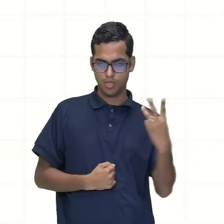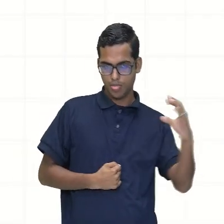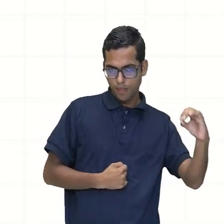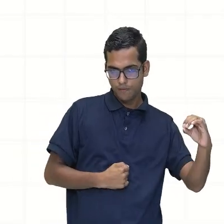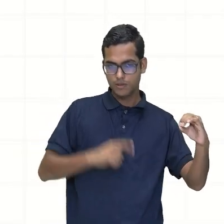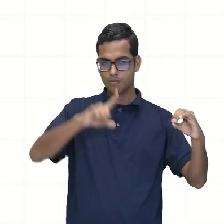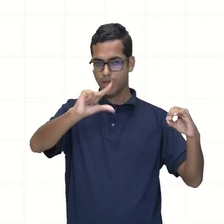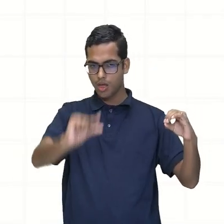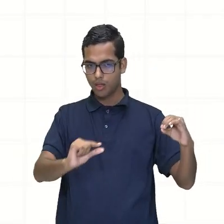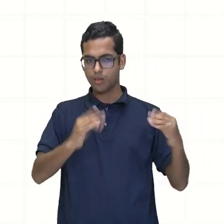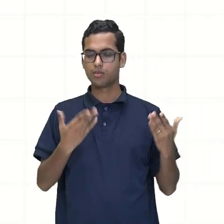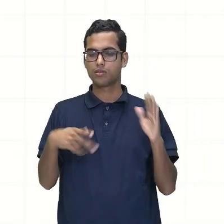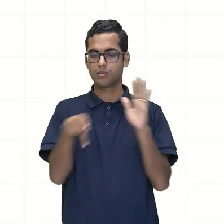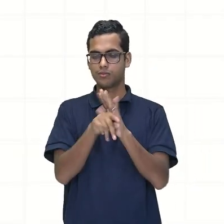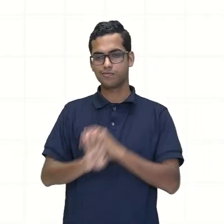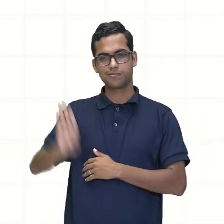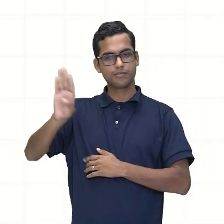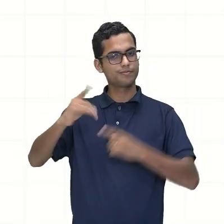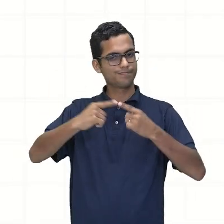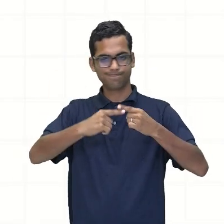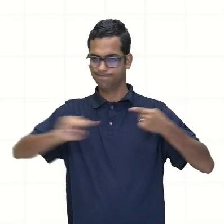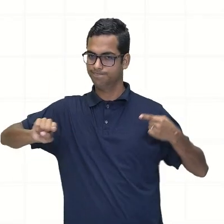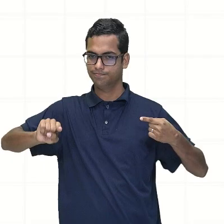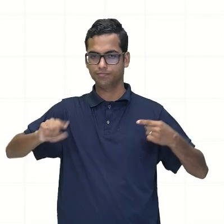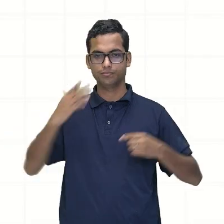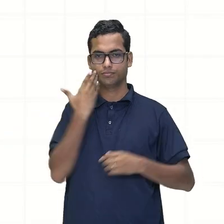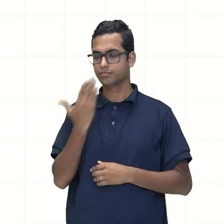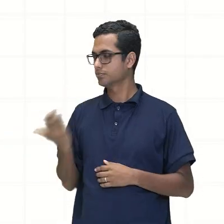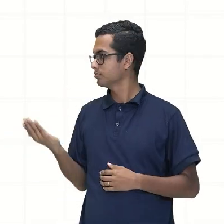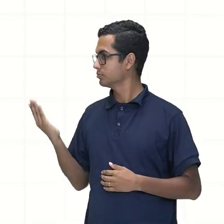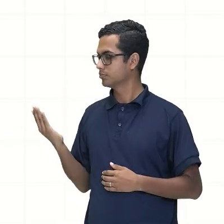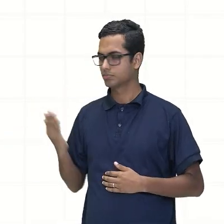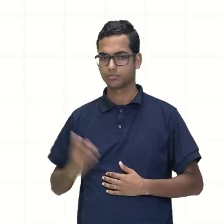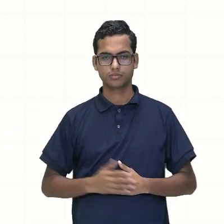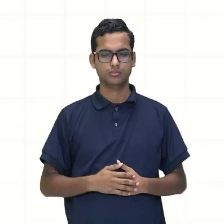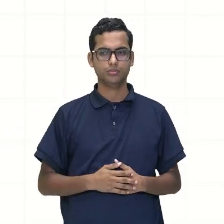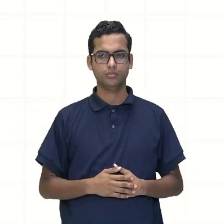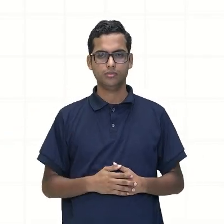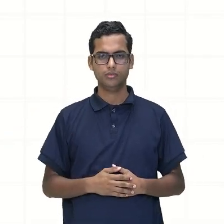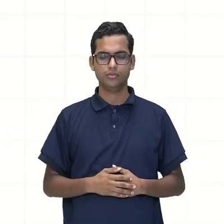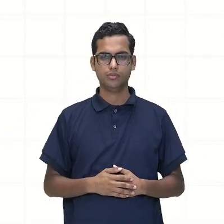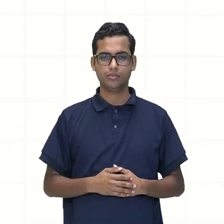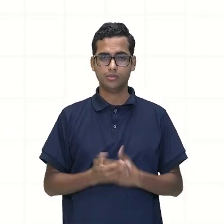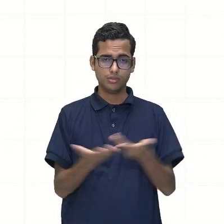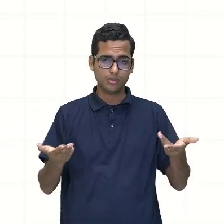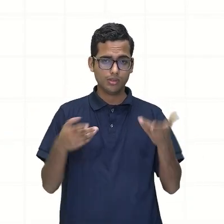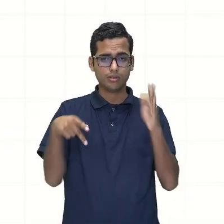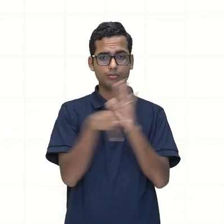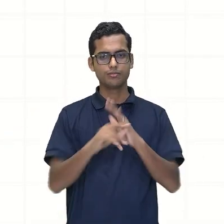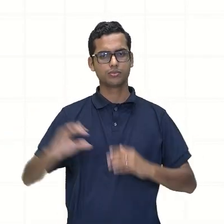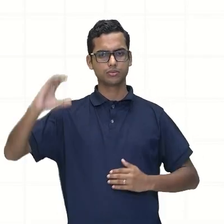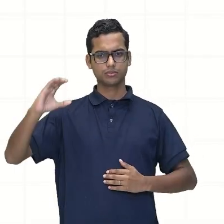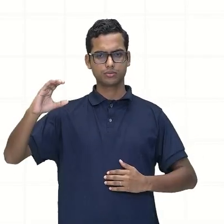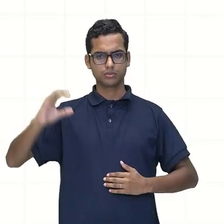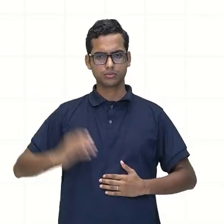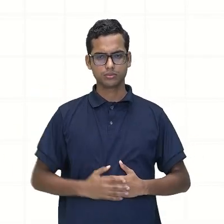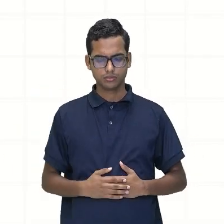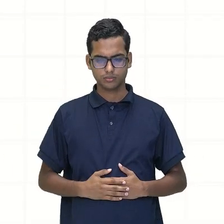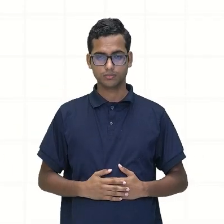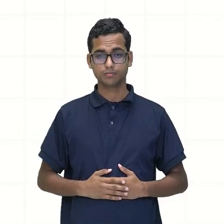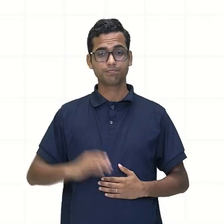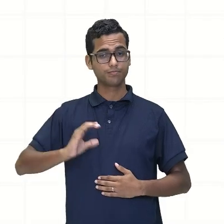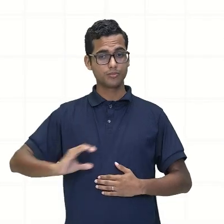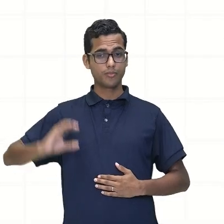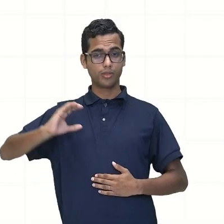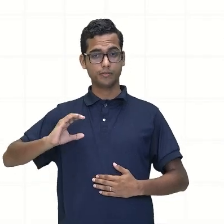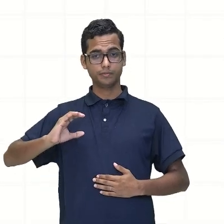O B não vai atender às recomendações. Agora, vamos para o item C. No item